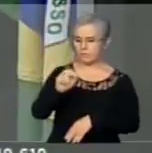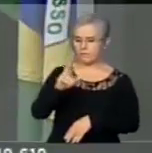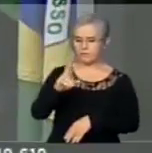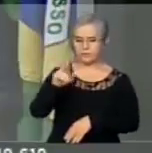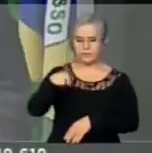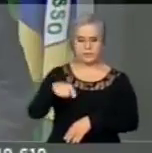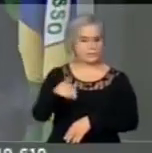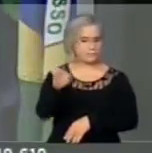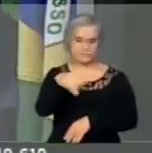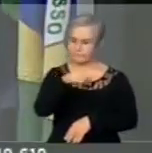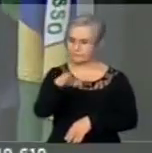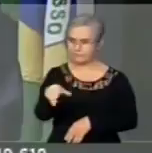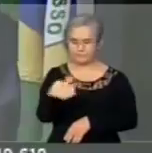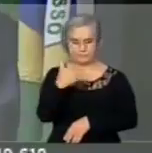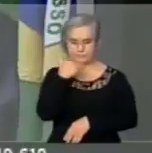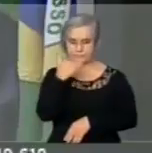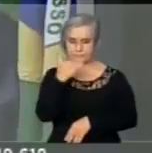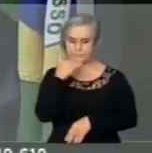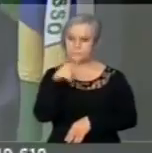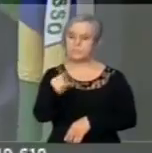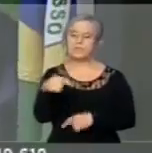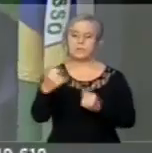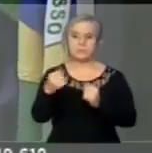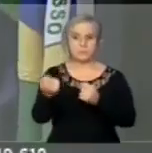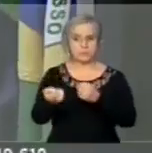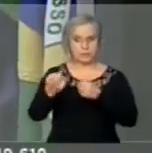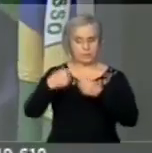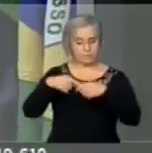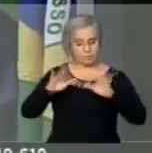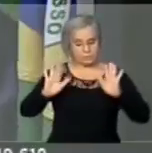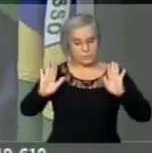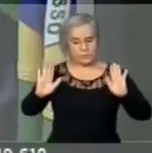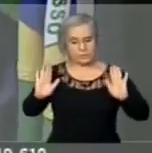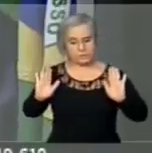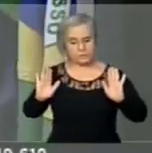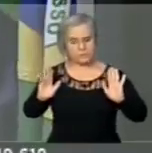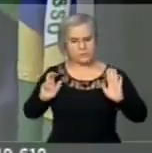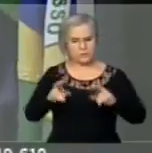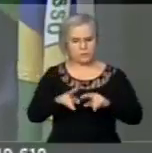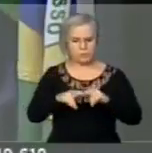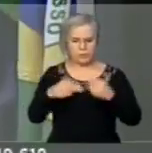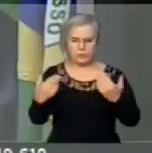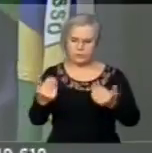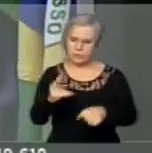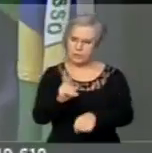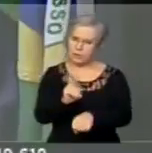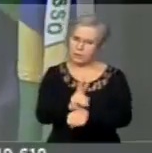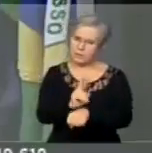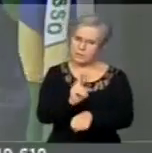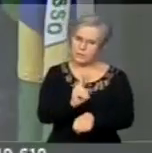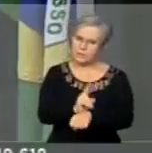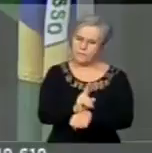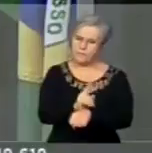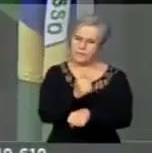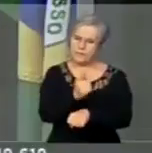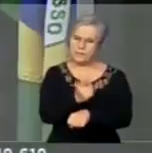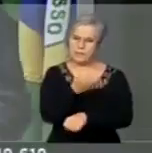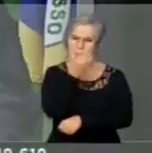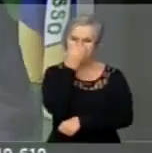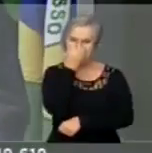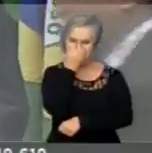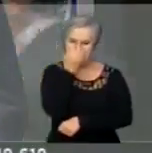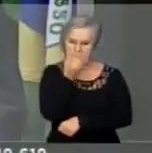é evidente também que ele teria que recuar na posição, pois não dá para defender uma verdadeira